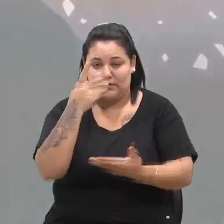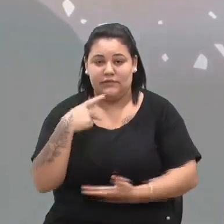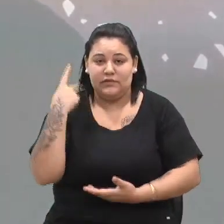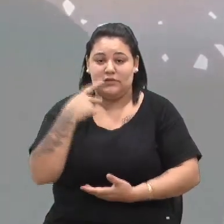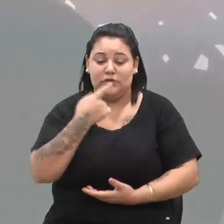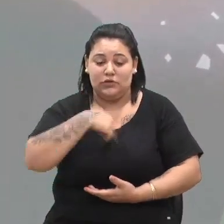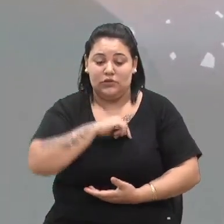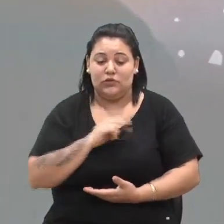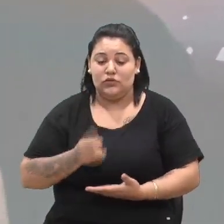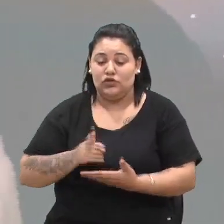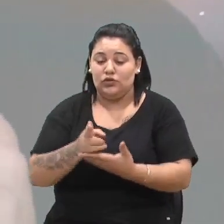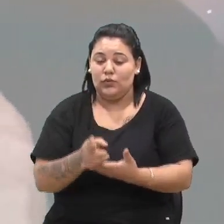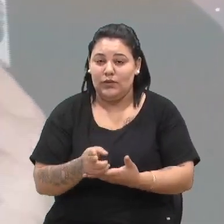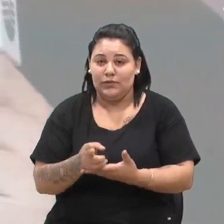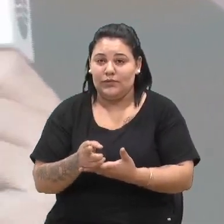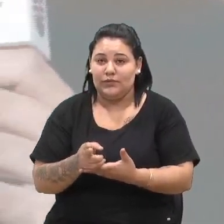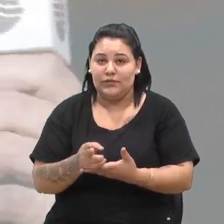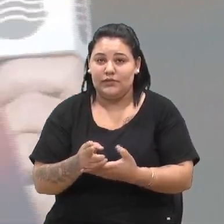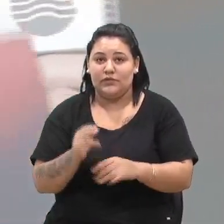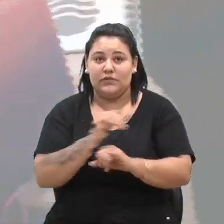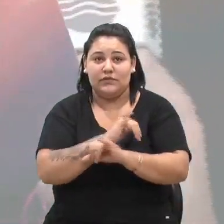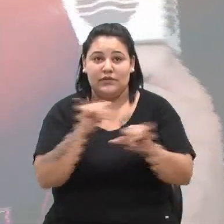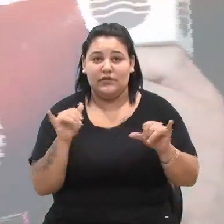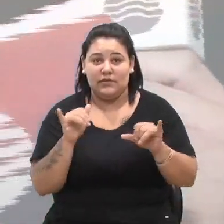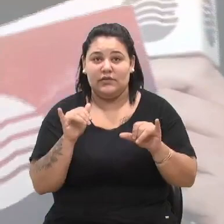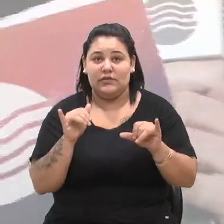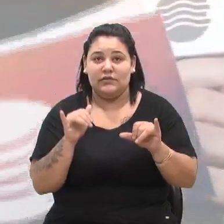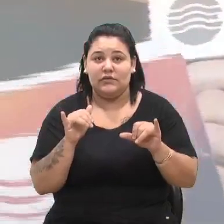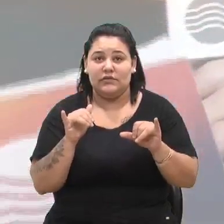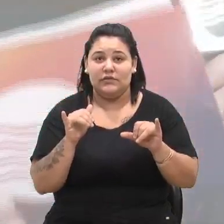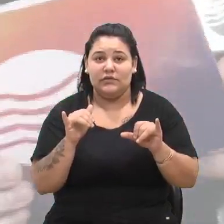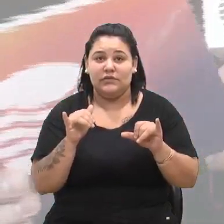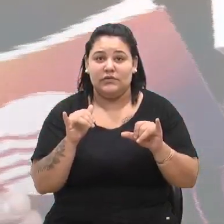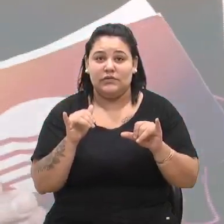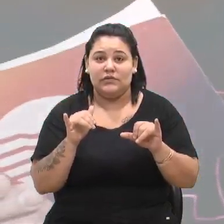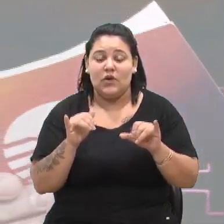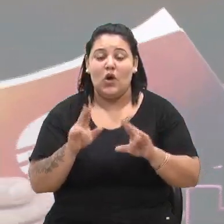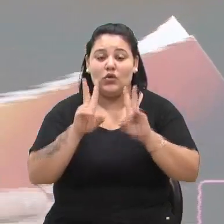trazendo informações da instalação da Universidade Federal aqui na nossa região.